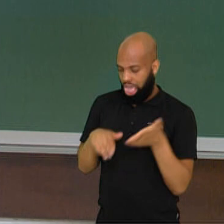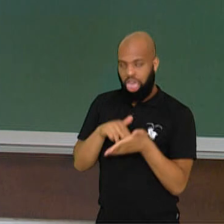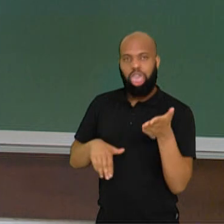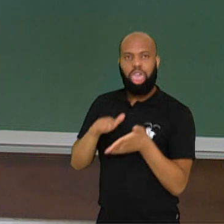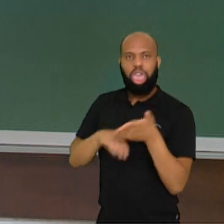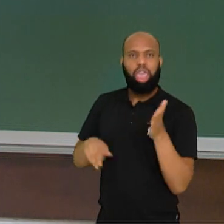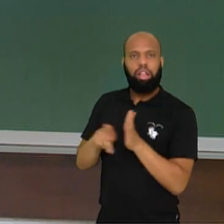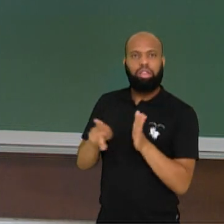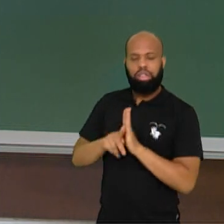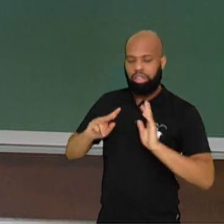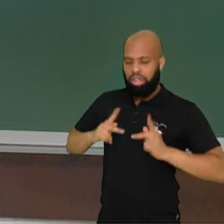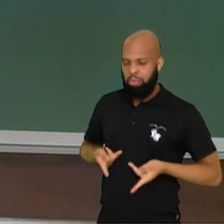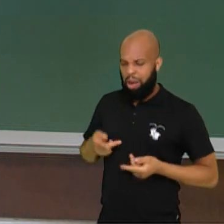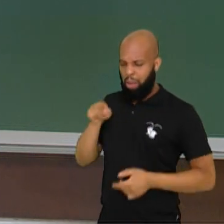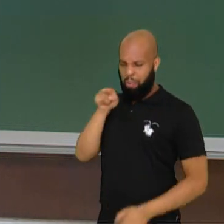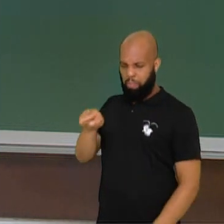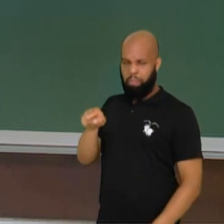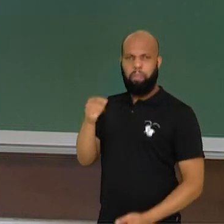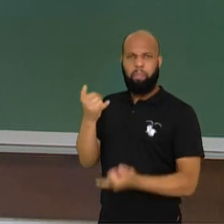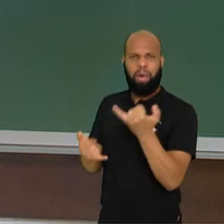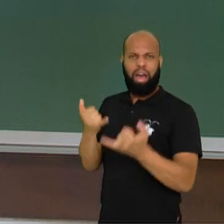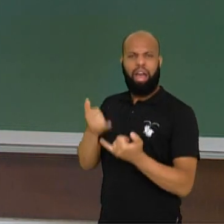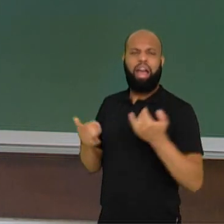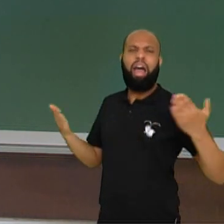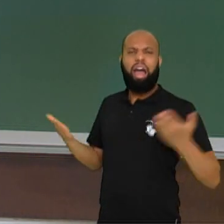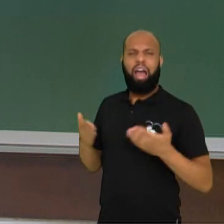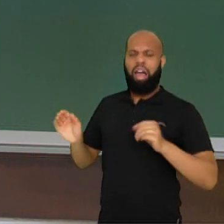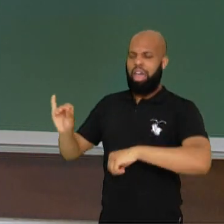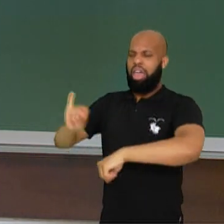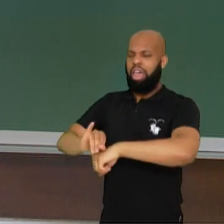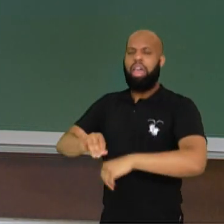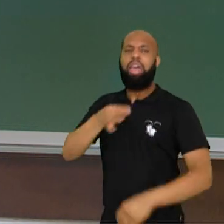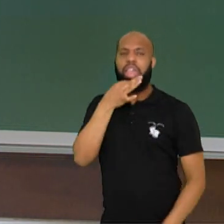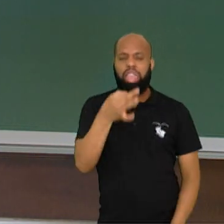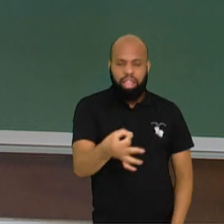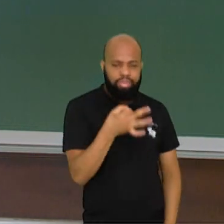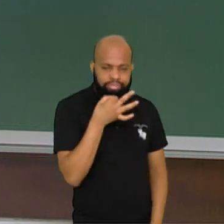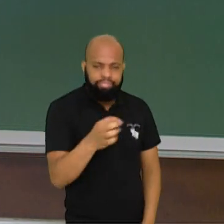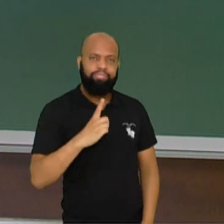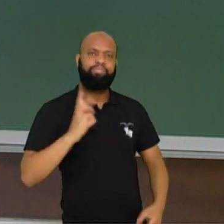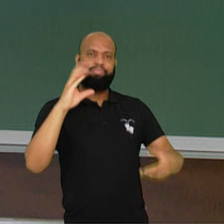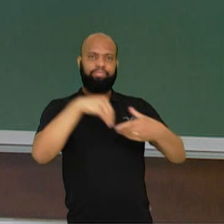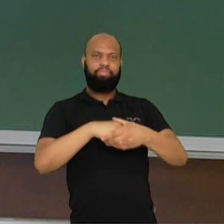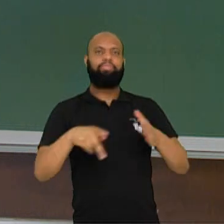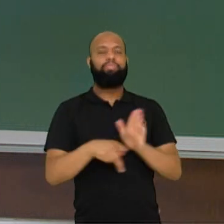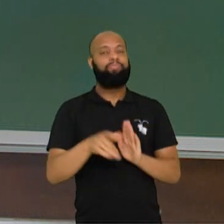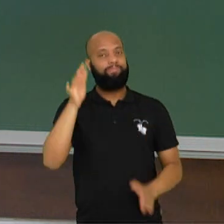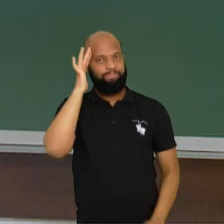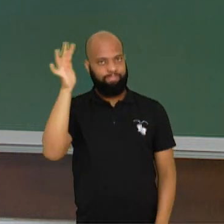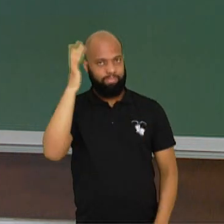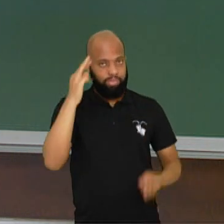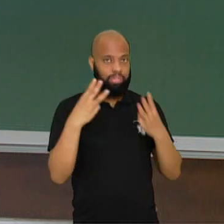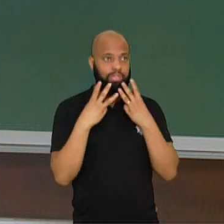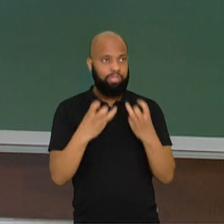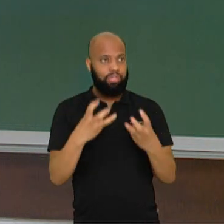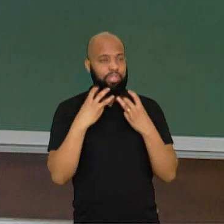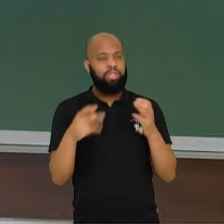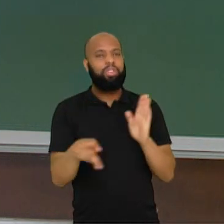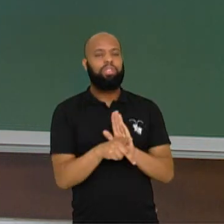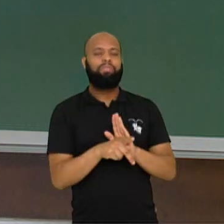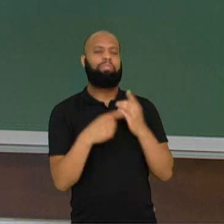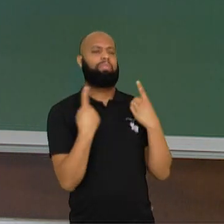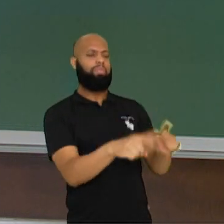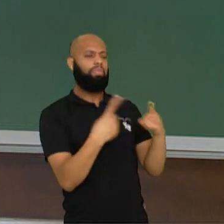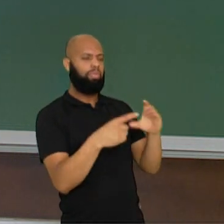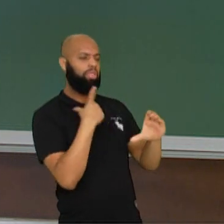em um objeto, e todos esses aí são pontos de críticas importantes de Marx ao